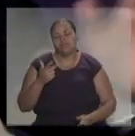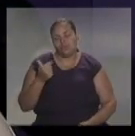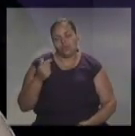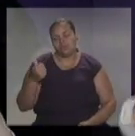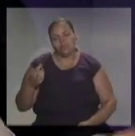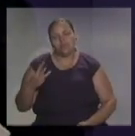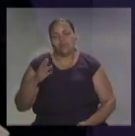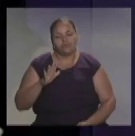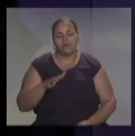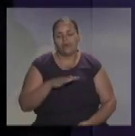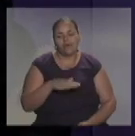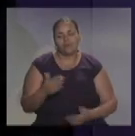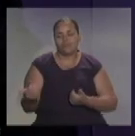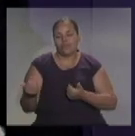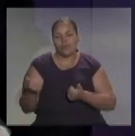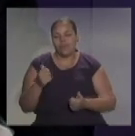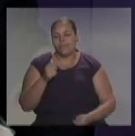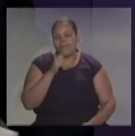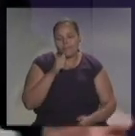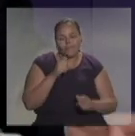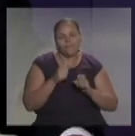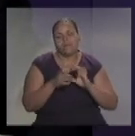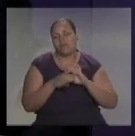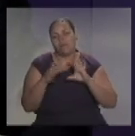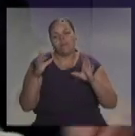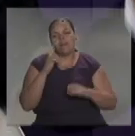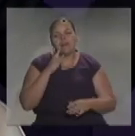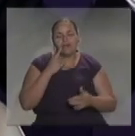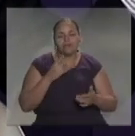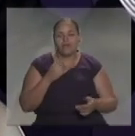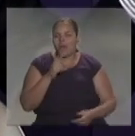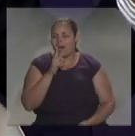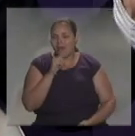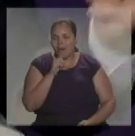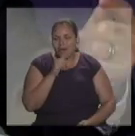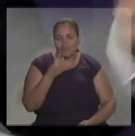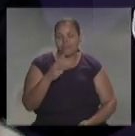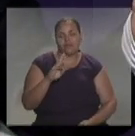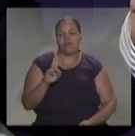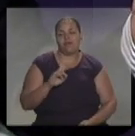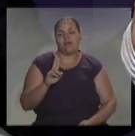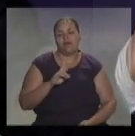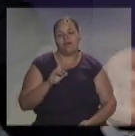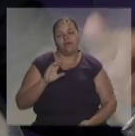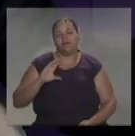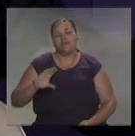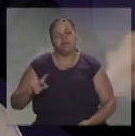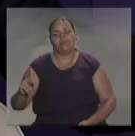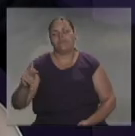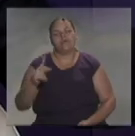bebida é liberada. Né? Você tem água mineral R$3 a garrafa e a cerveja